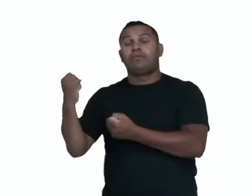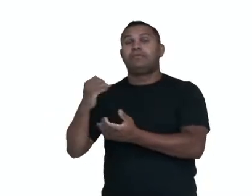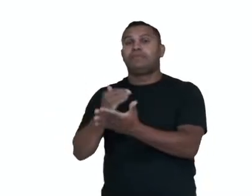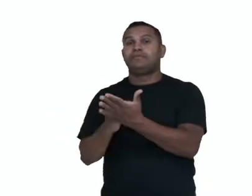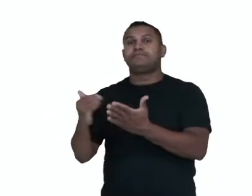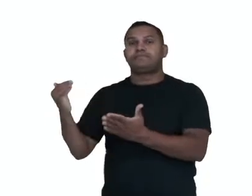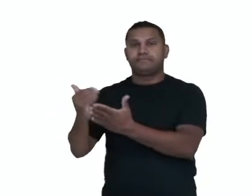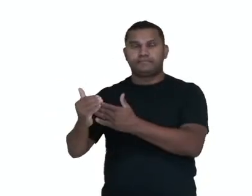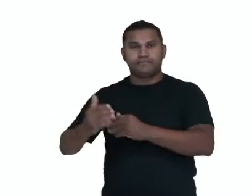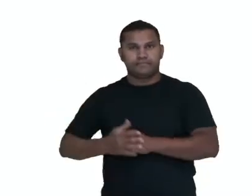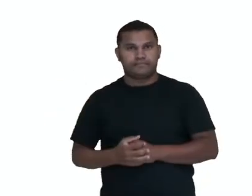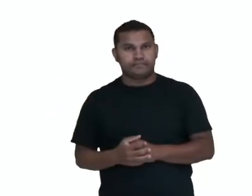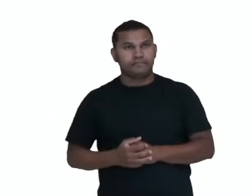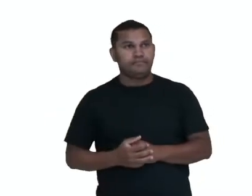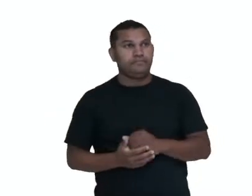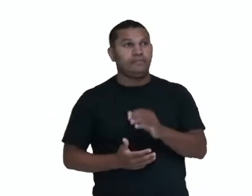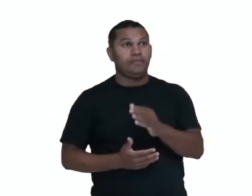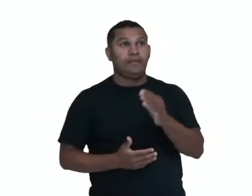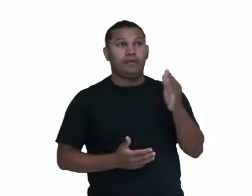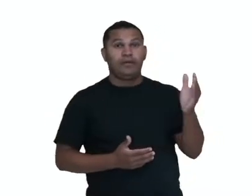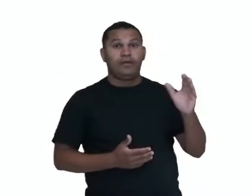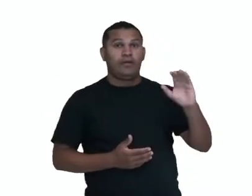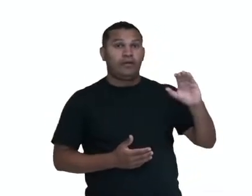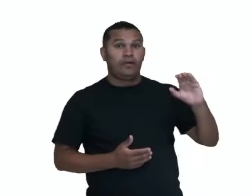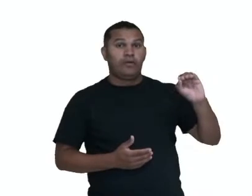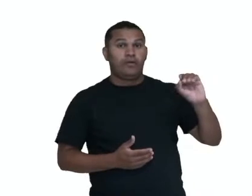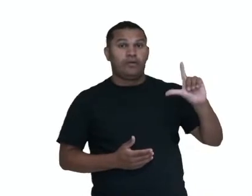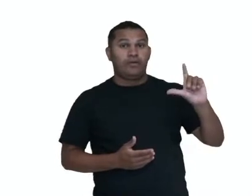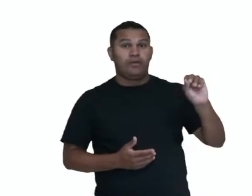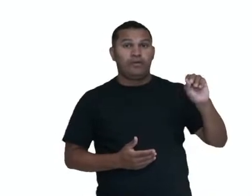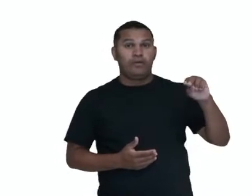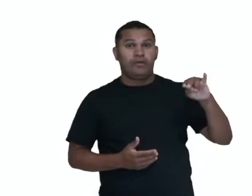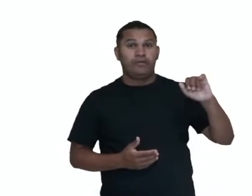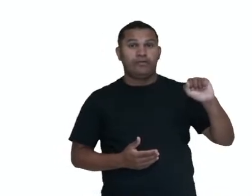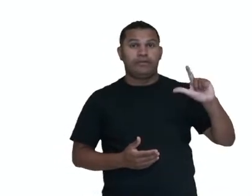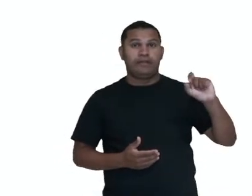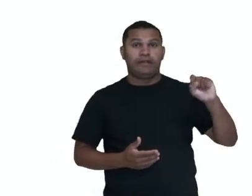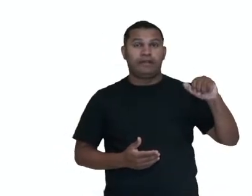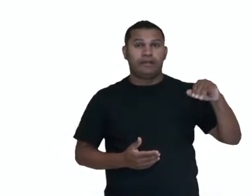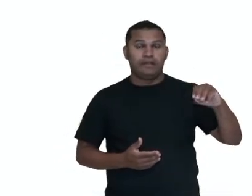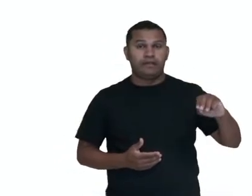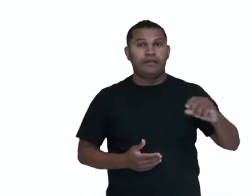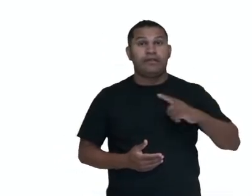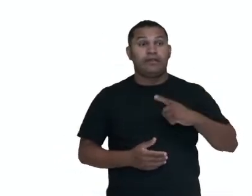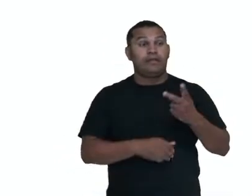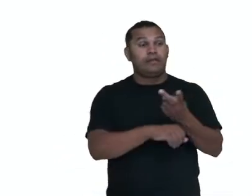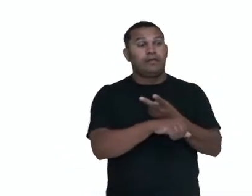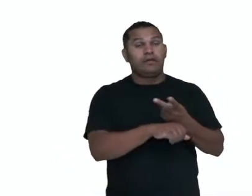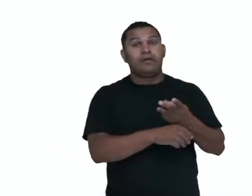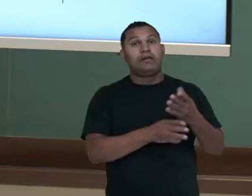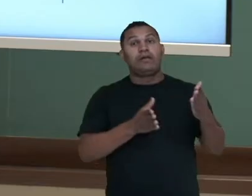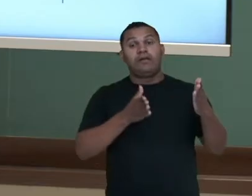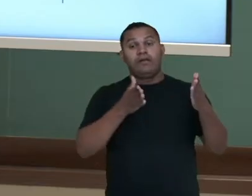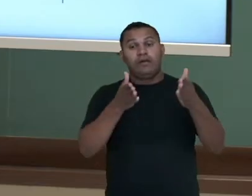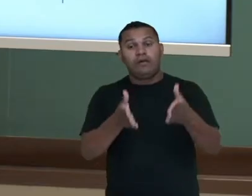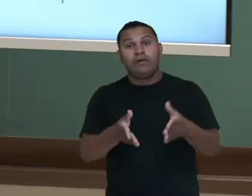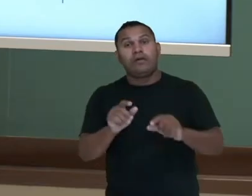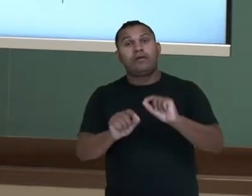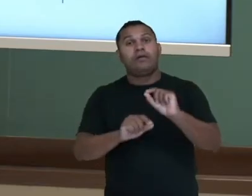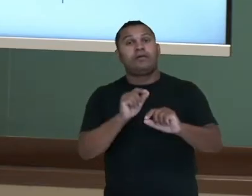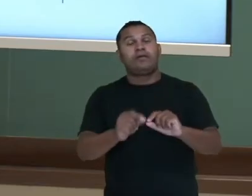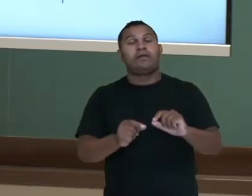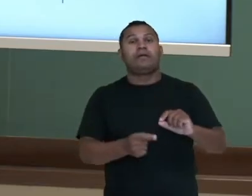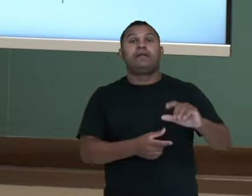colonialismo, principalmente a América, enquanto a África e a Ásia no imperialismo. Então nós vamos